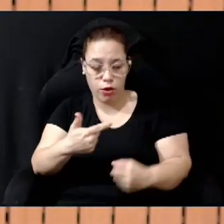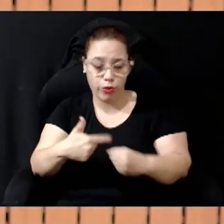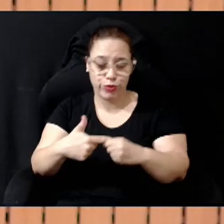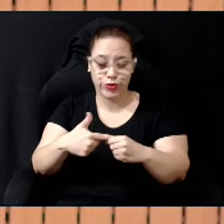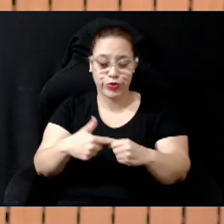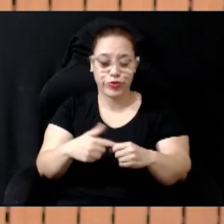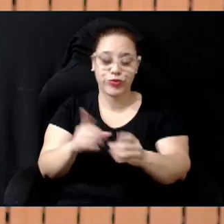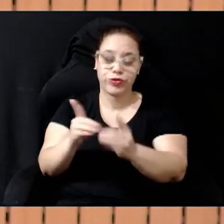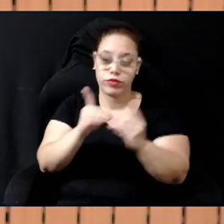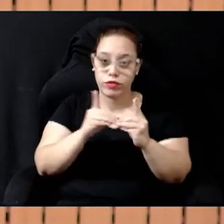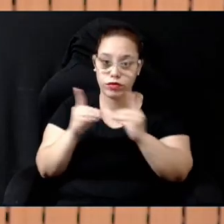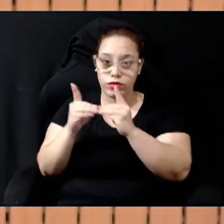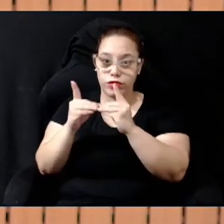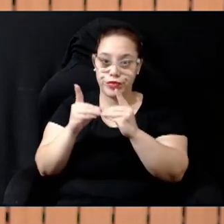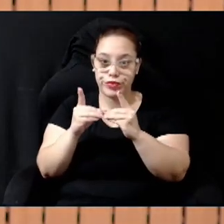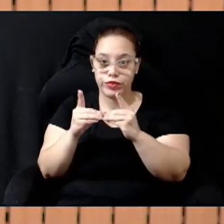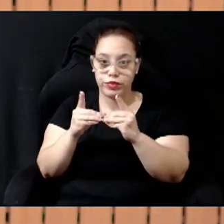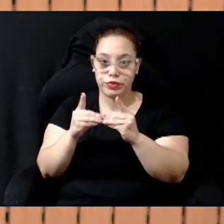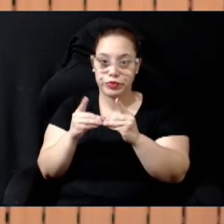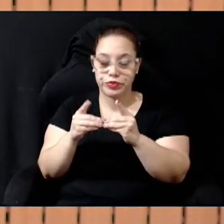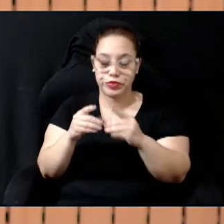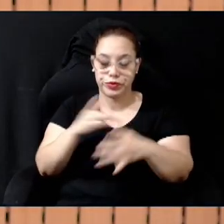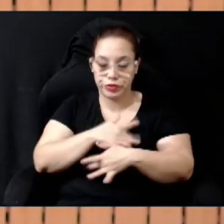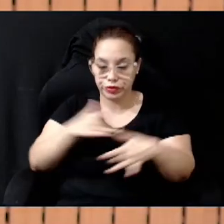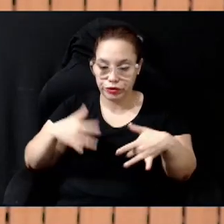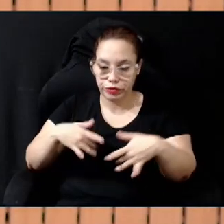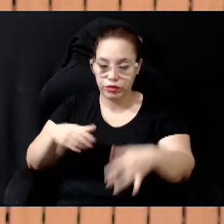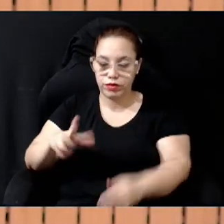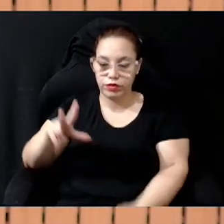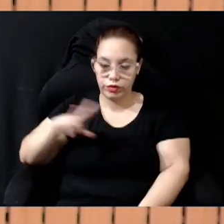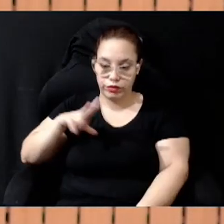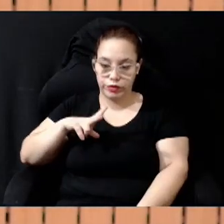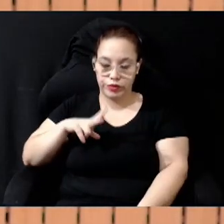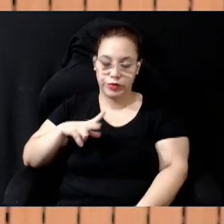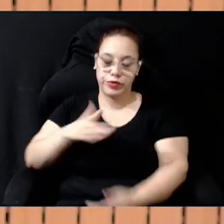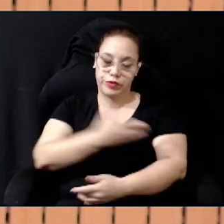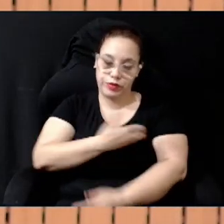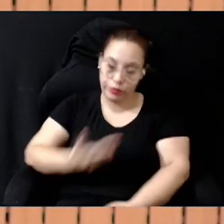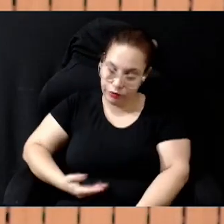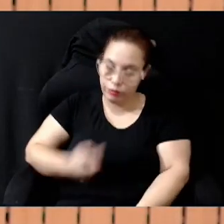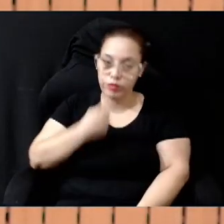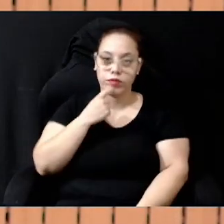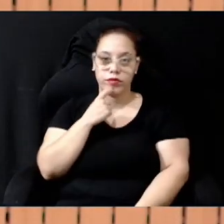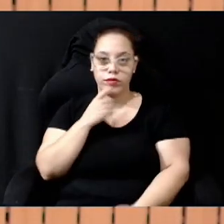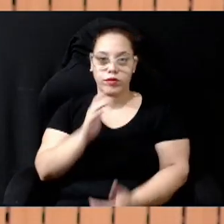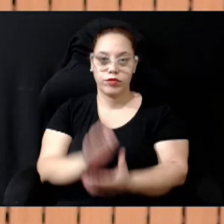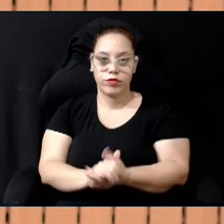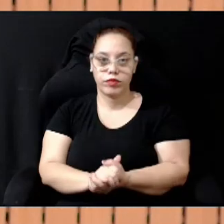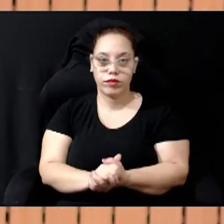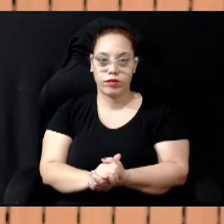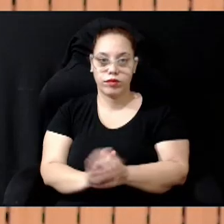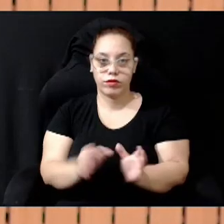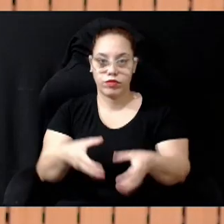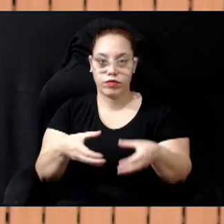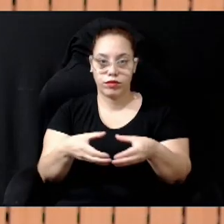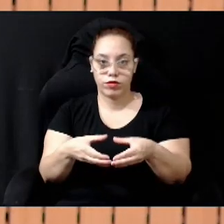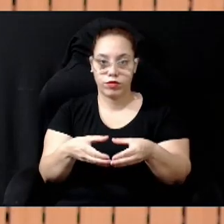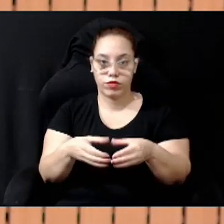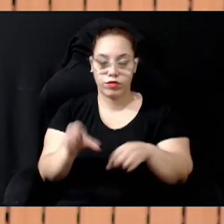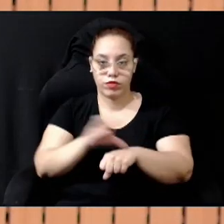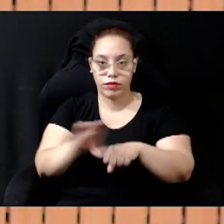em estabelecimentos de saúde públicos e privados no município de Campinas. Parecer da Comissão de Constituição e Legalidade